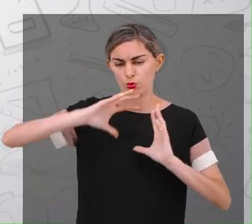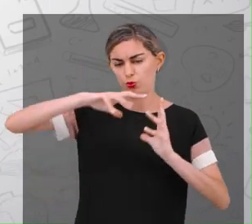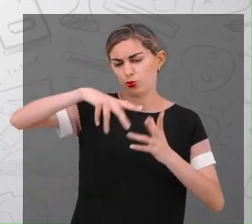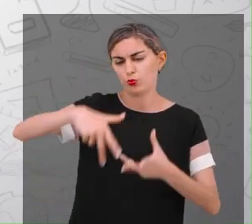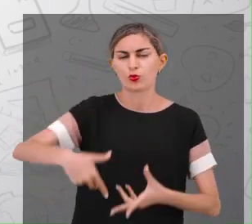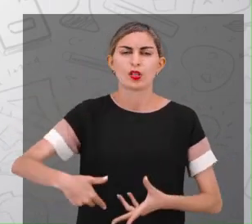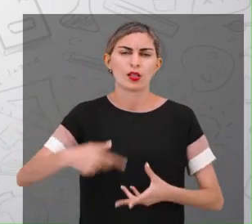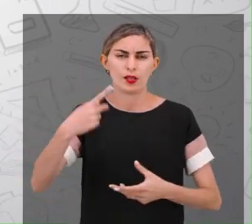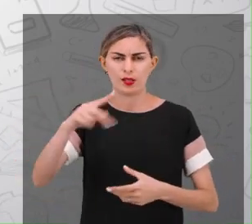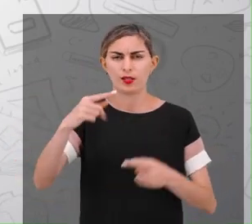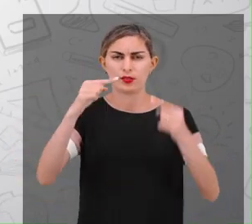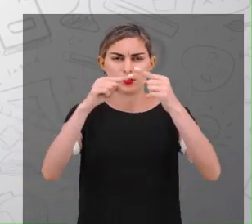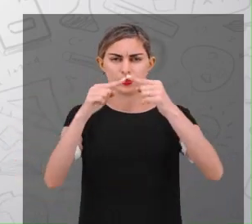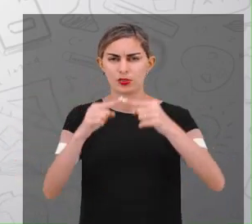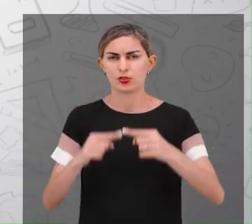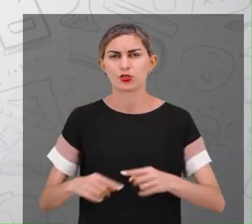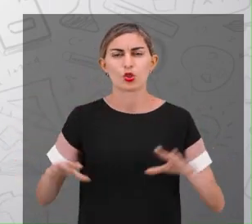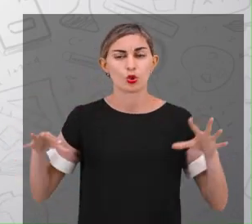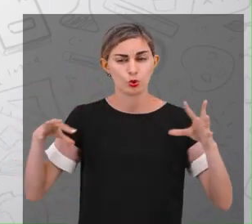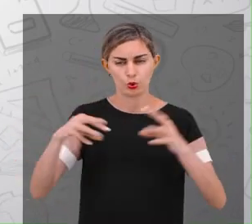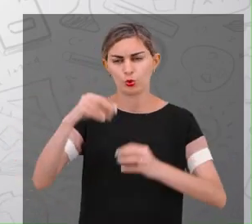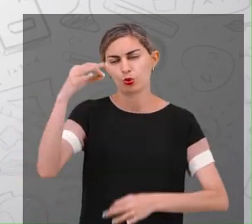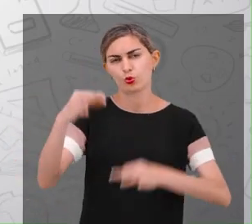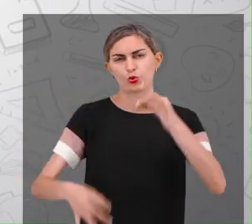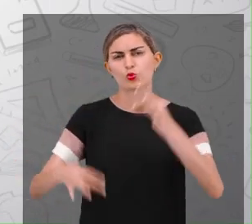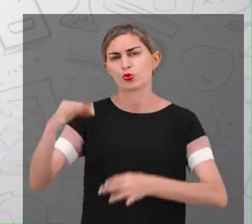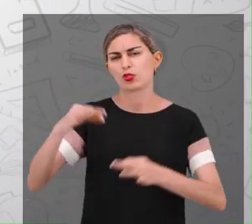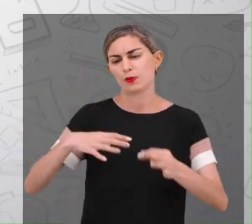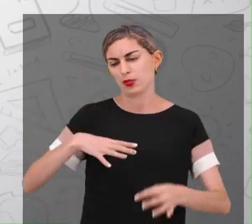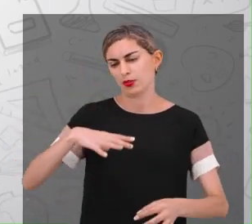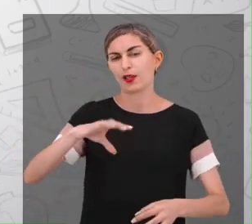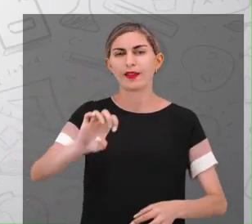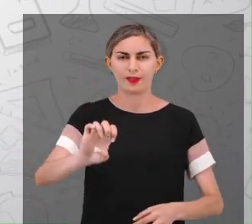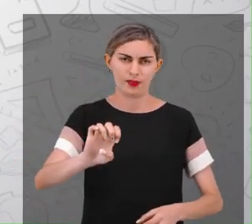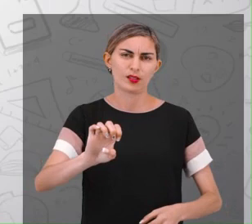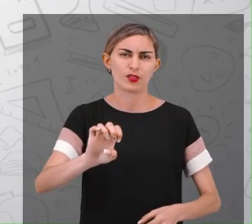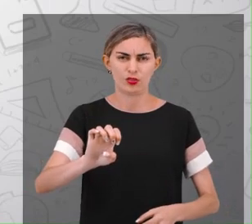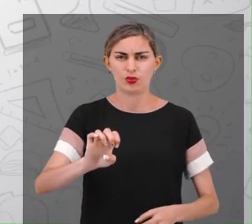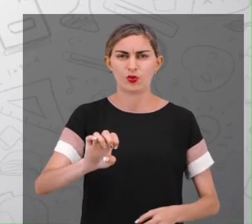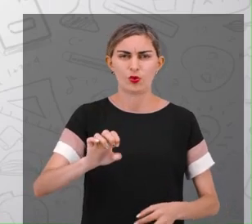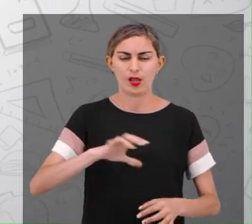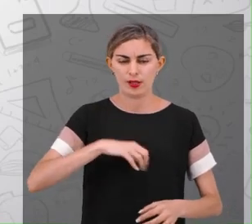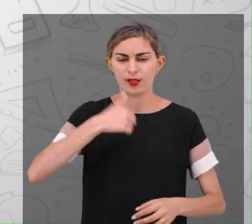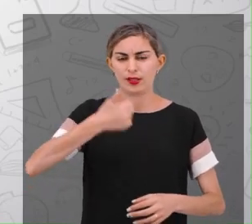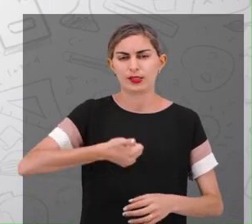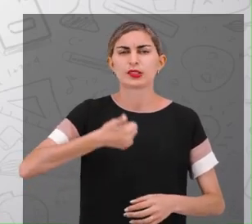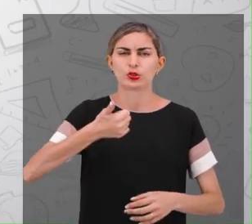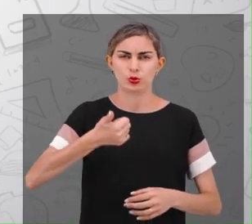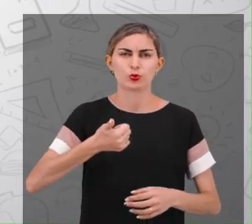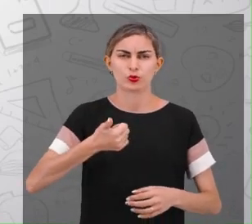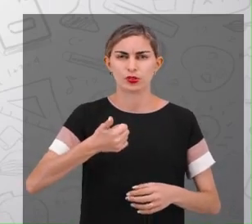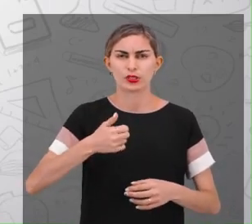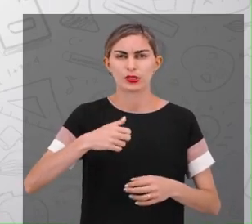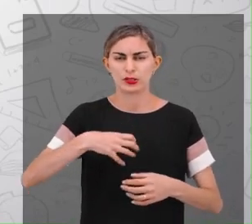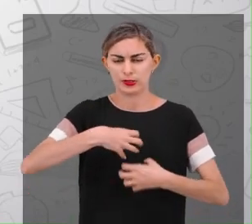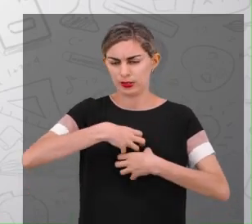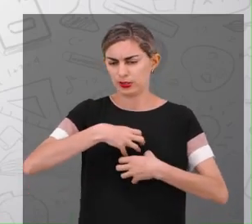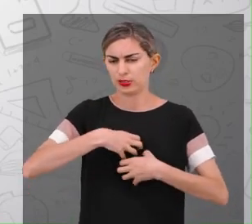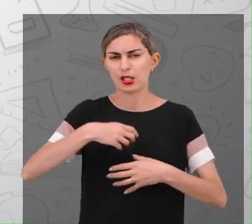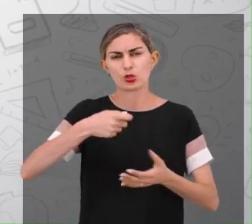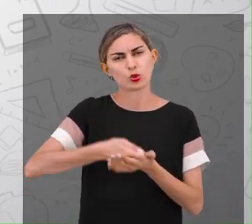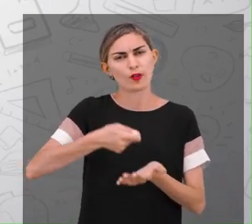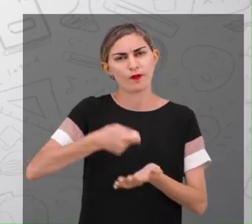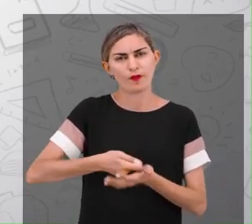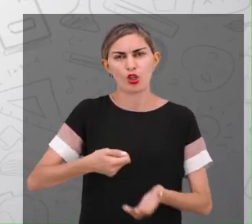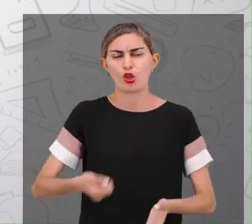universais. Eles são aplicáveis a todos os julgamentos éticos. Ou seja, as atitudes são realizadas por uma sensação de